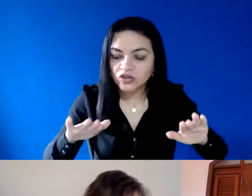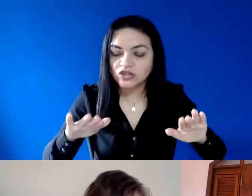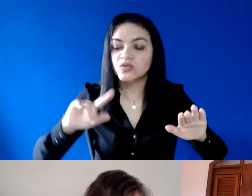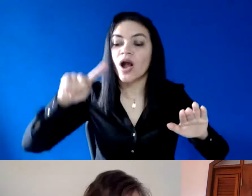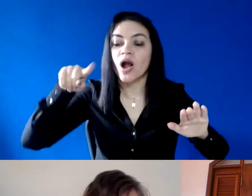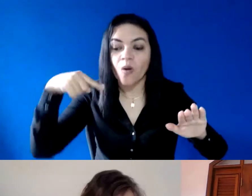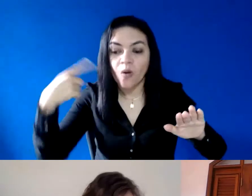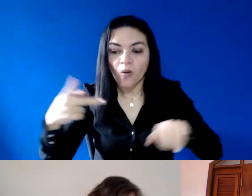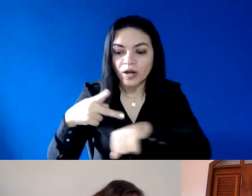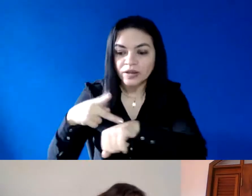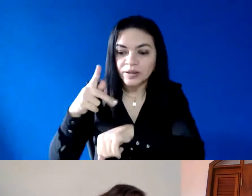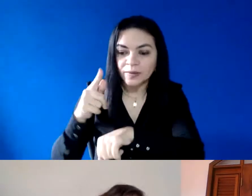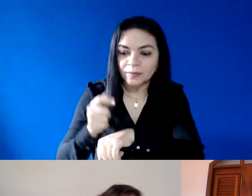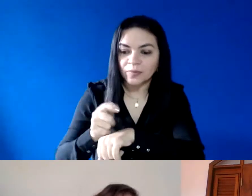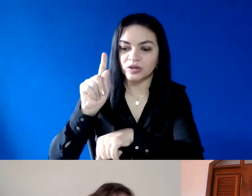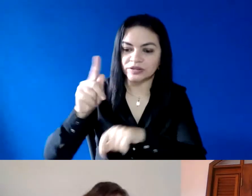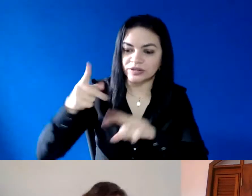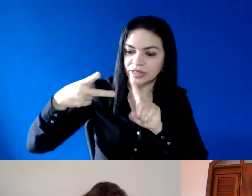edital